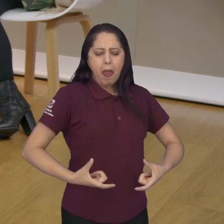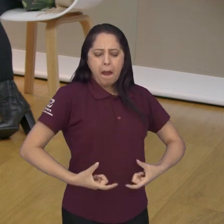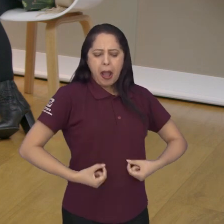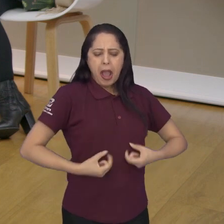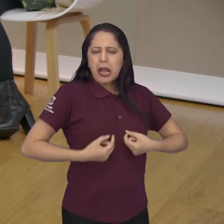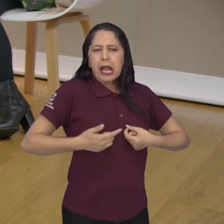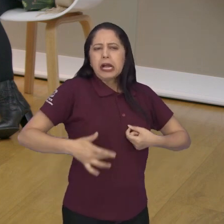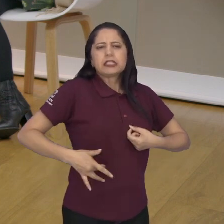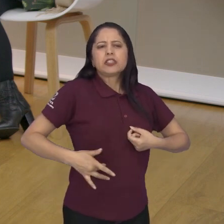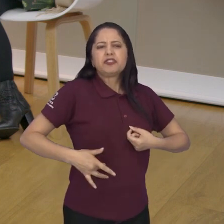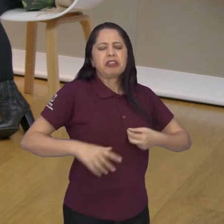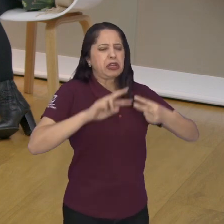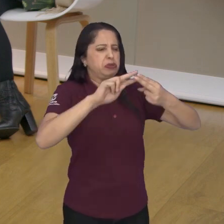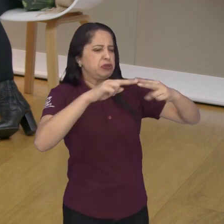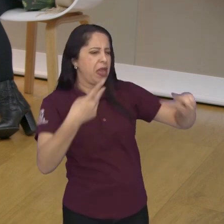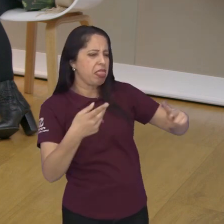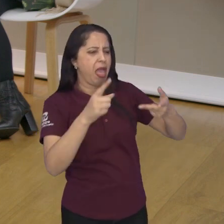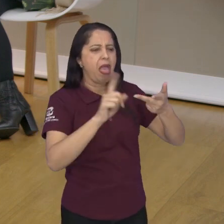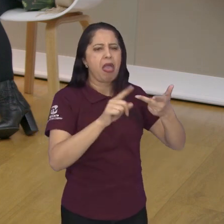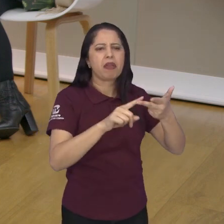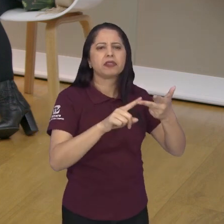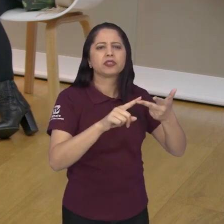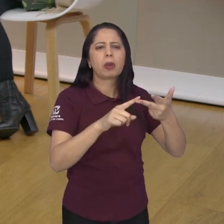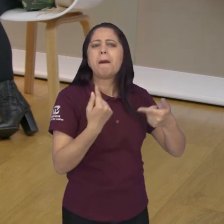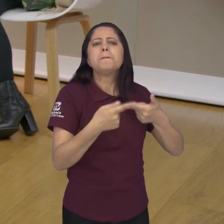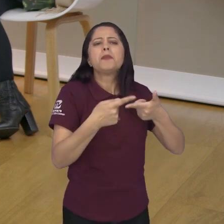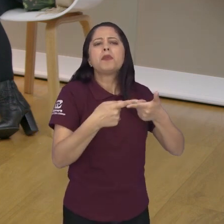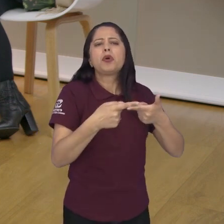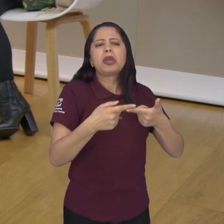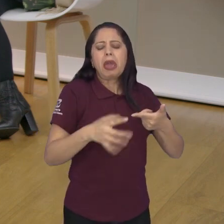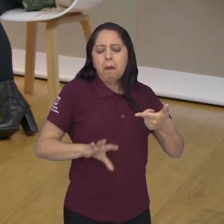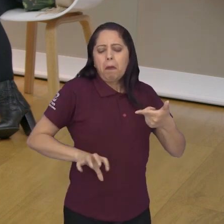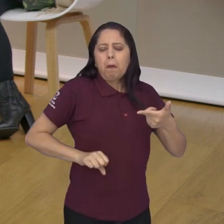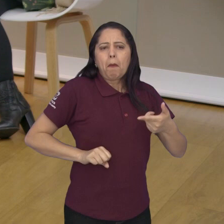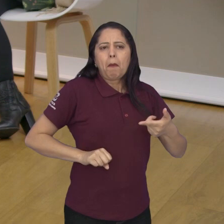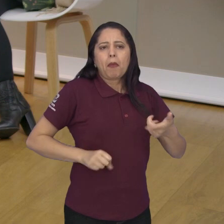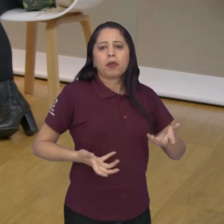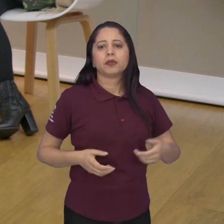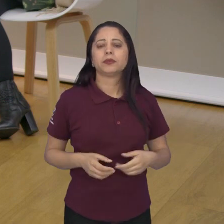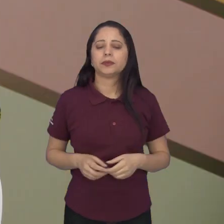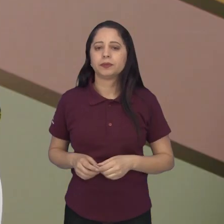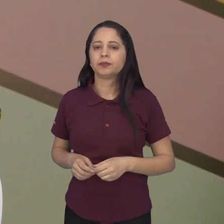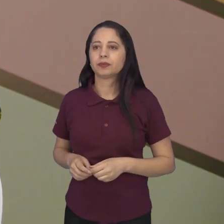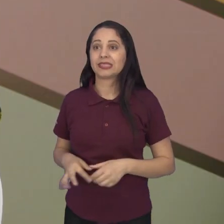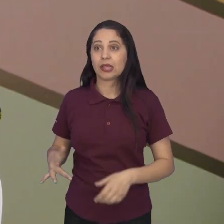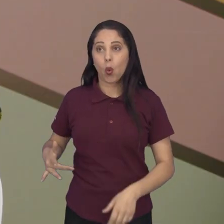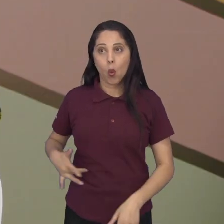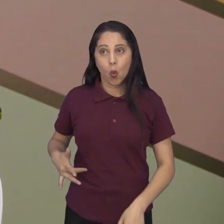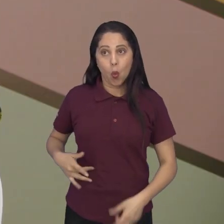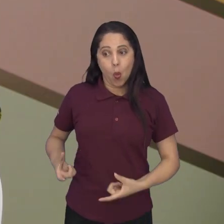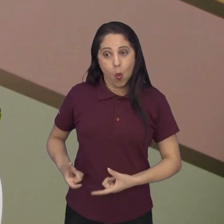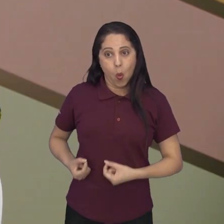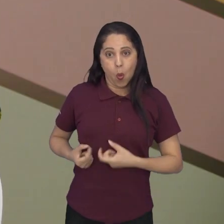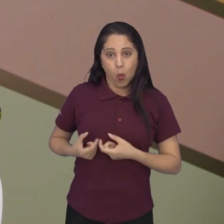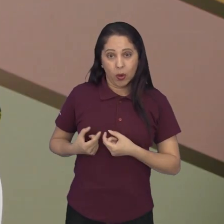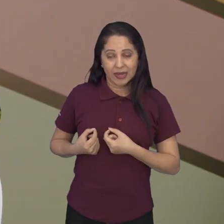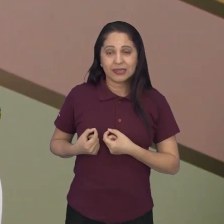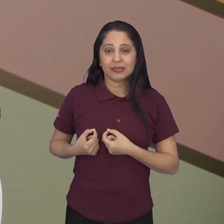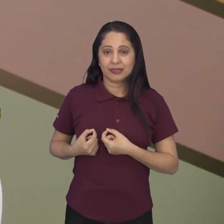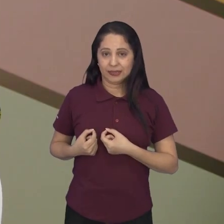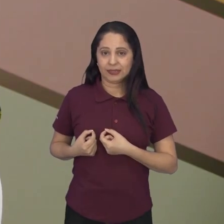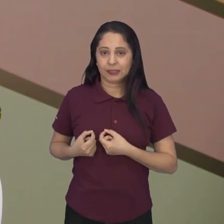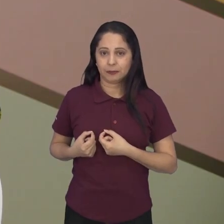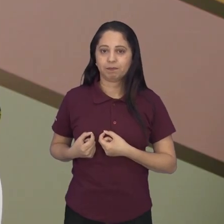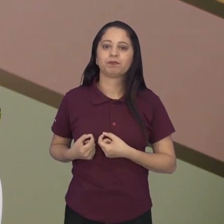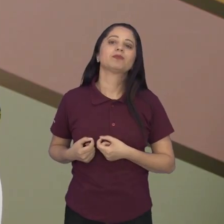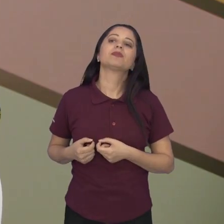repente, sei, genética, ou o que pode contribuir para o surgimento do câncer no fígado, especificamente? O câncer no fígado é assim, é um termo